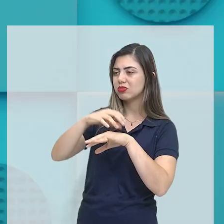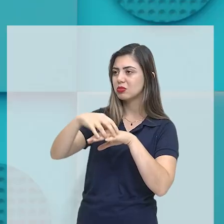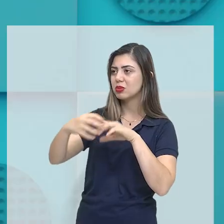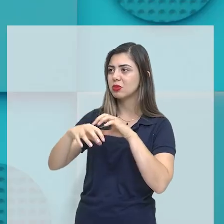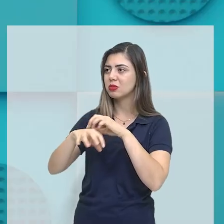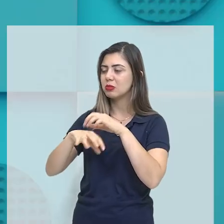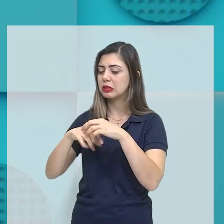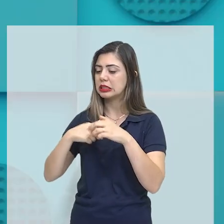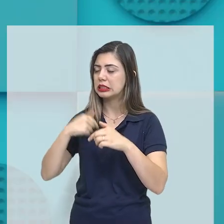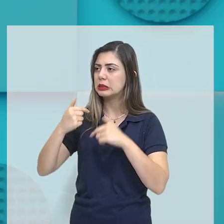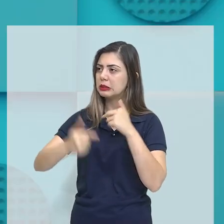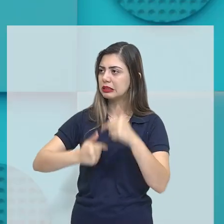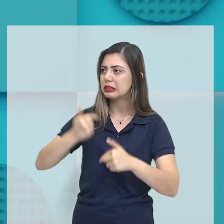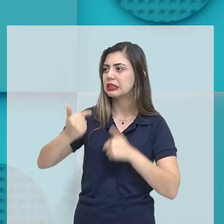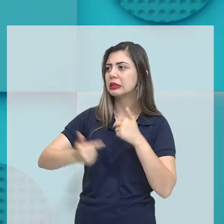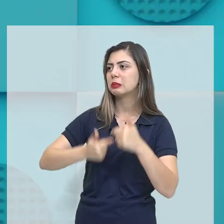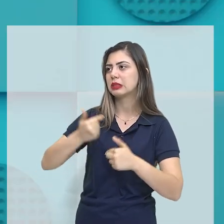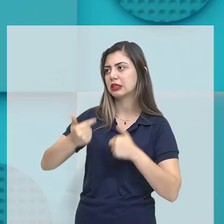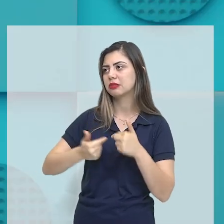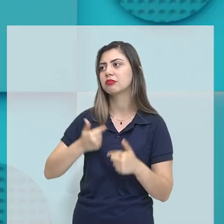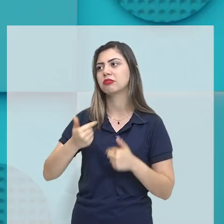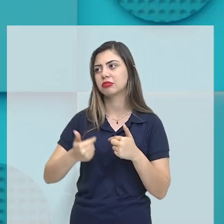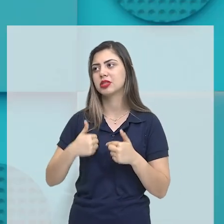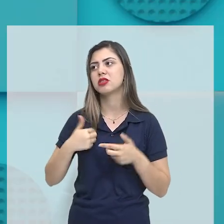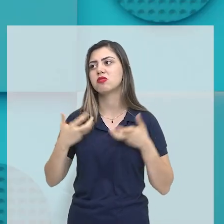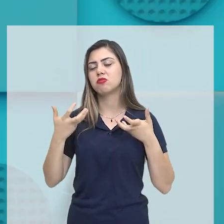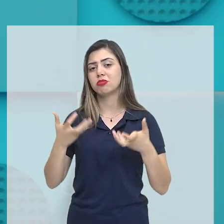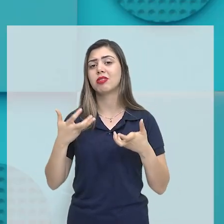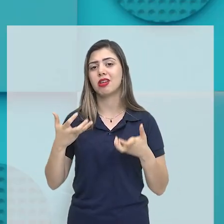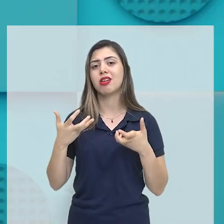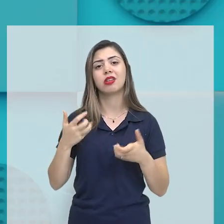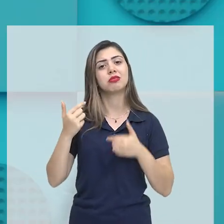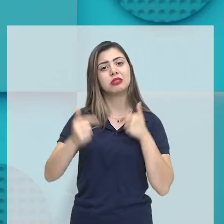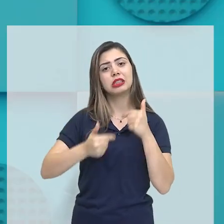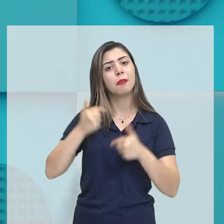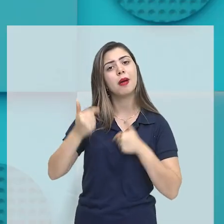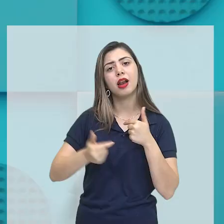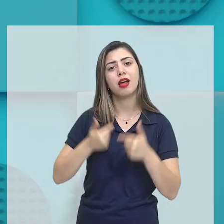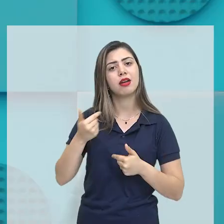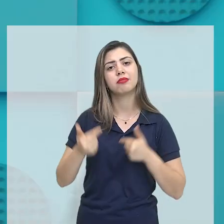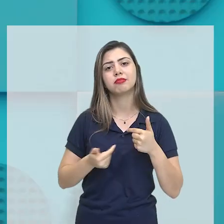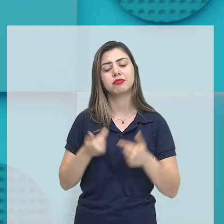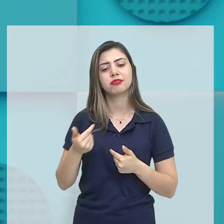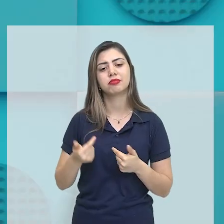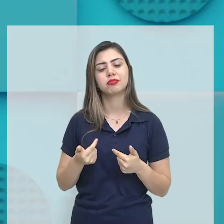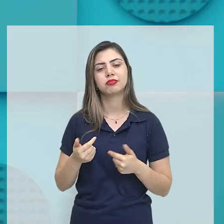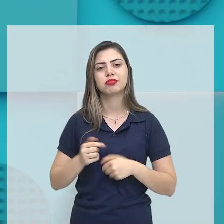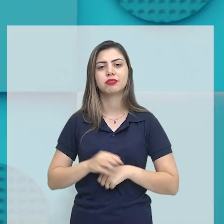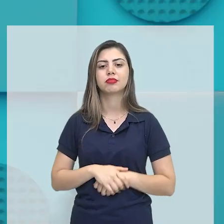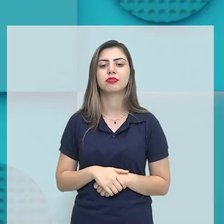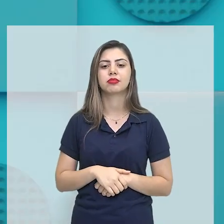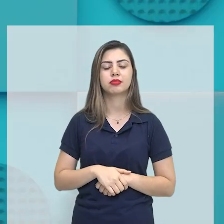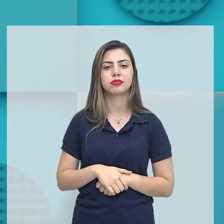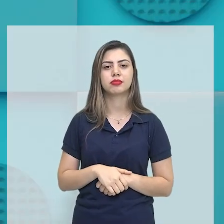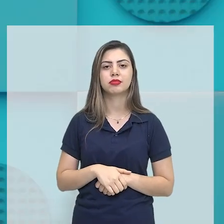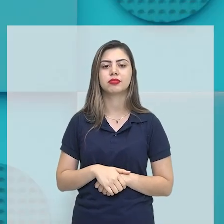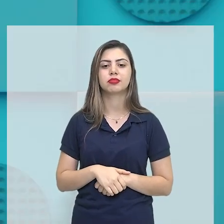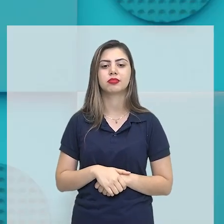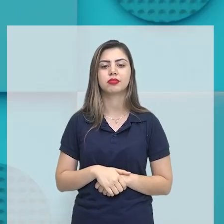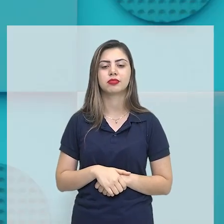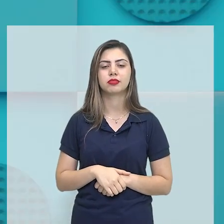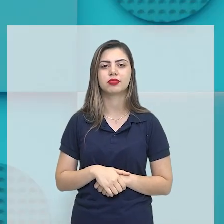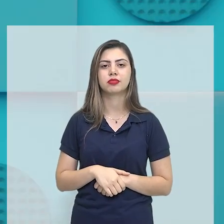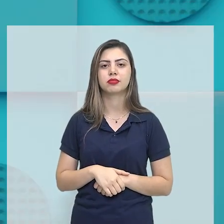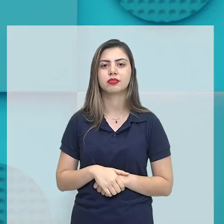seu futuro empregador, não é? Dizendo que o que ele quer é que ele receba, né,